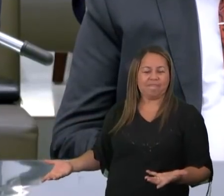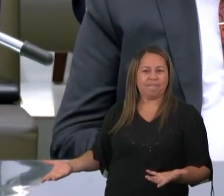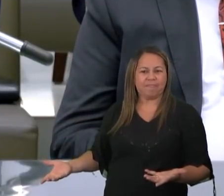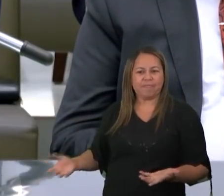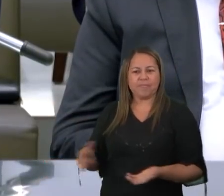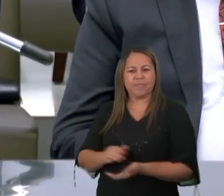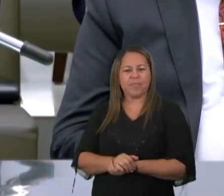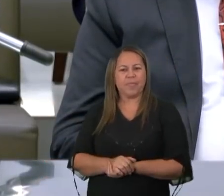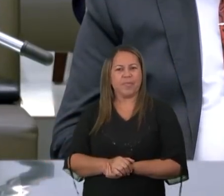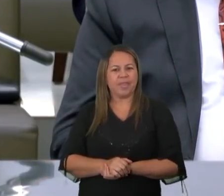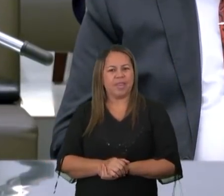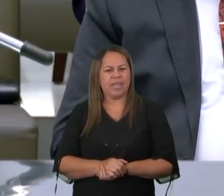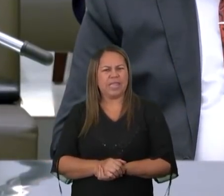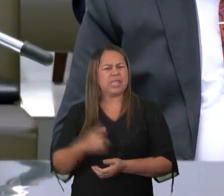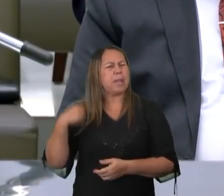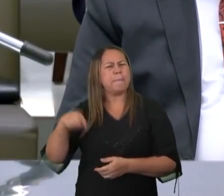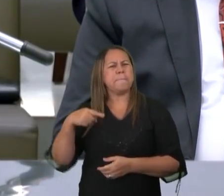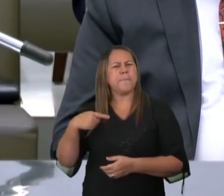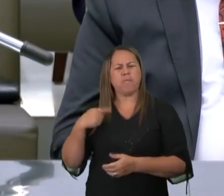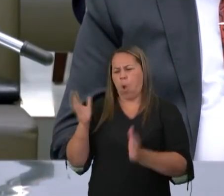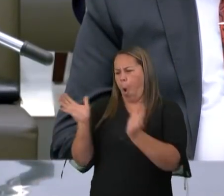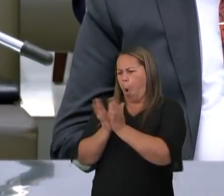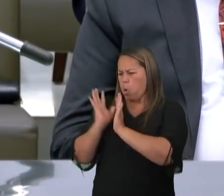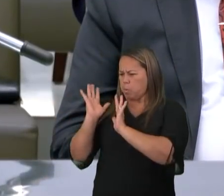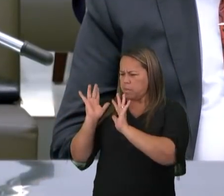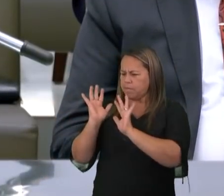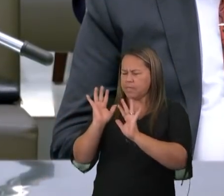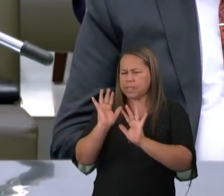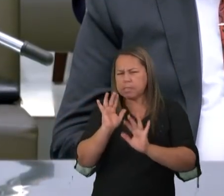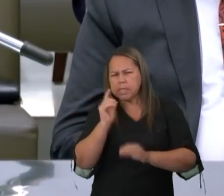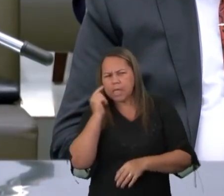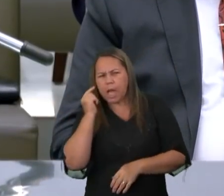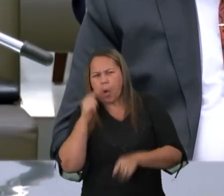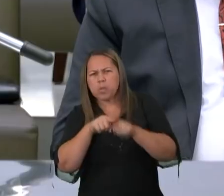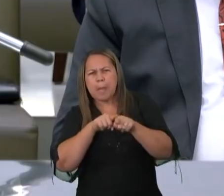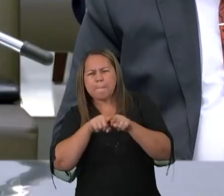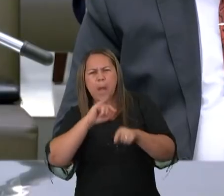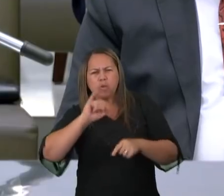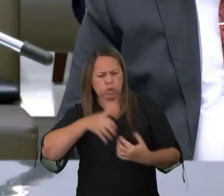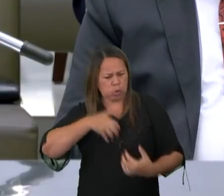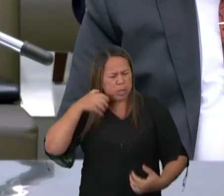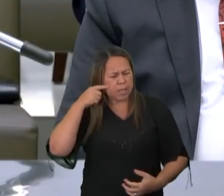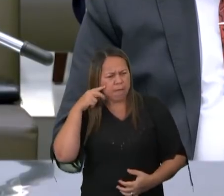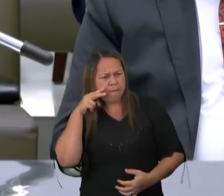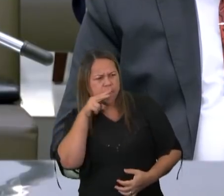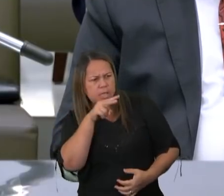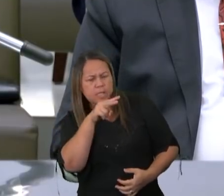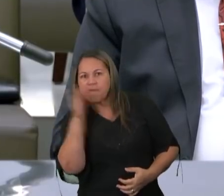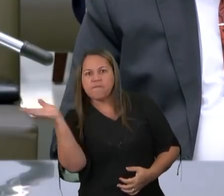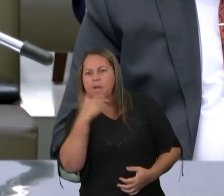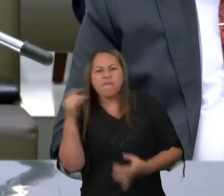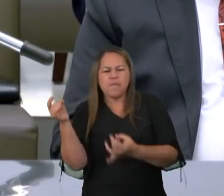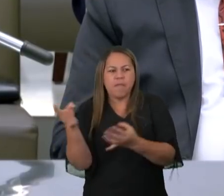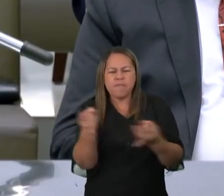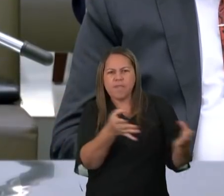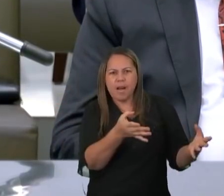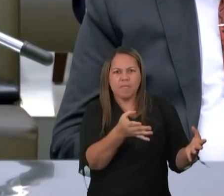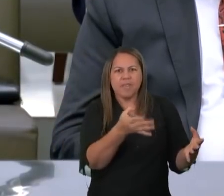Vem a comitiva de ismaelitas passando: não, vamos vendê-lo. Pensa que não é coincidência, não, é Deus